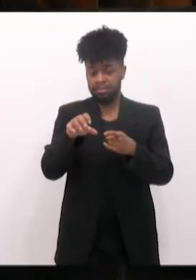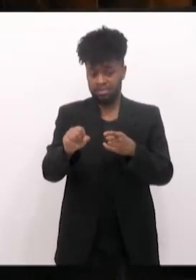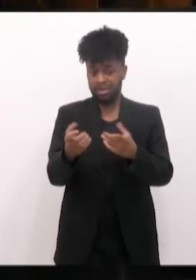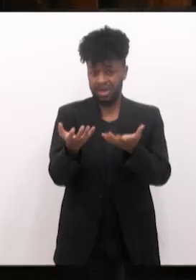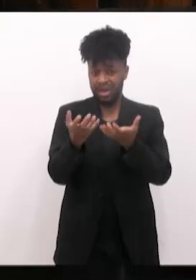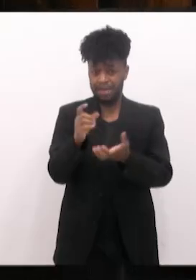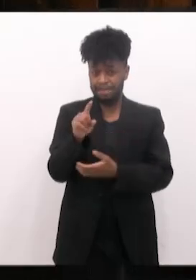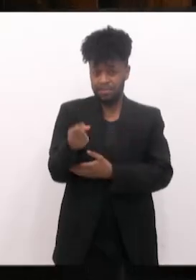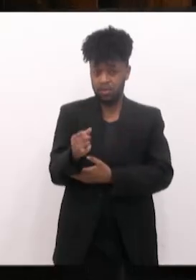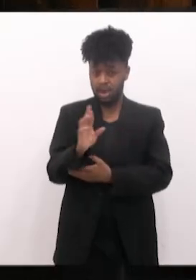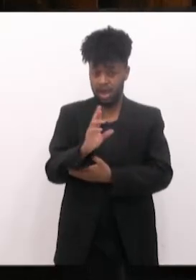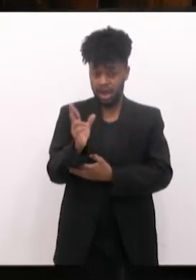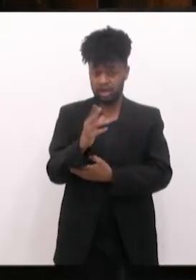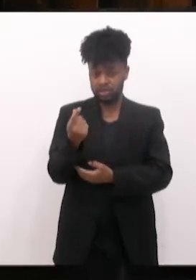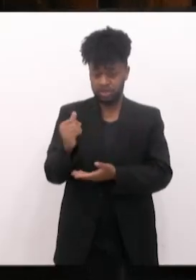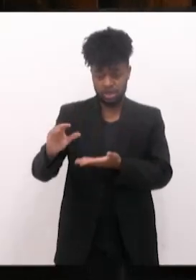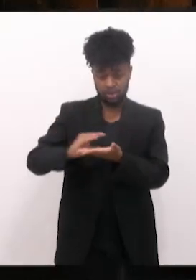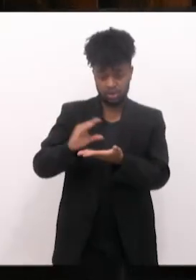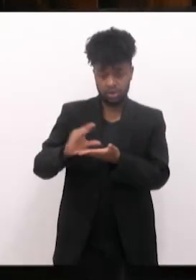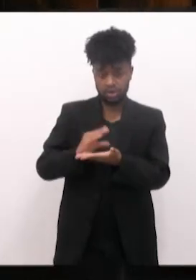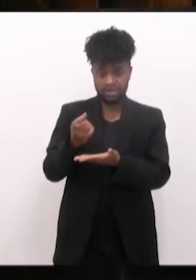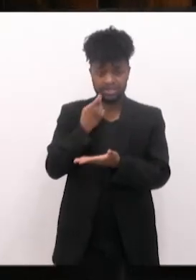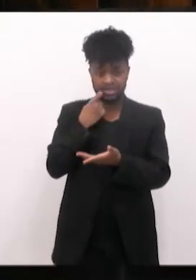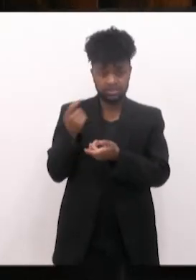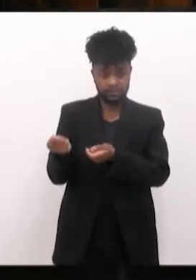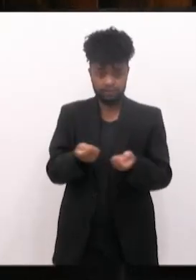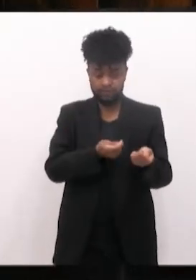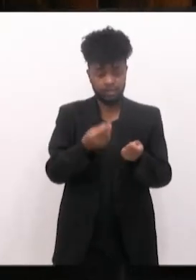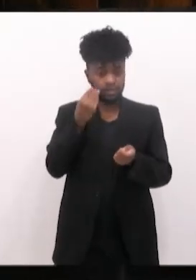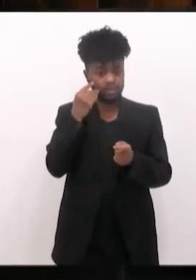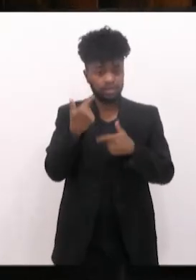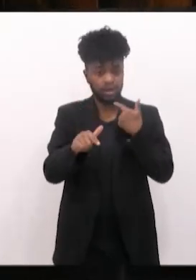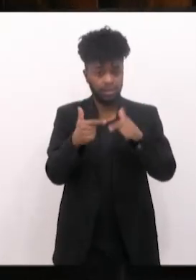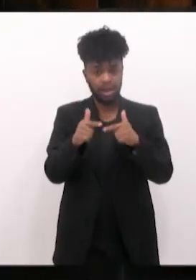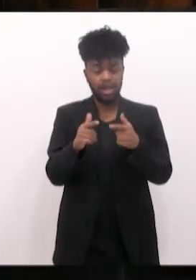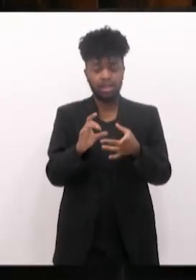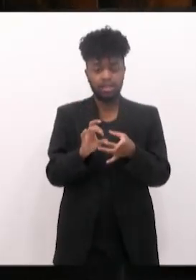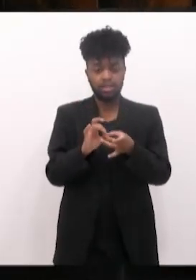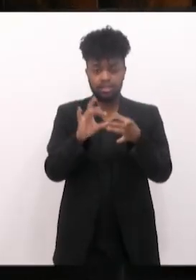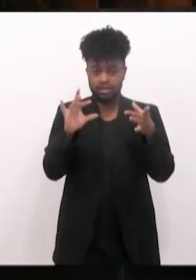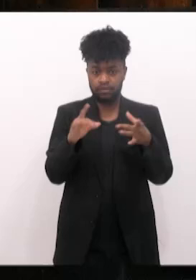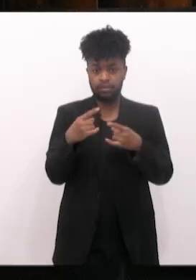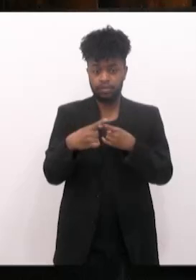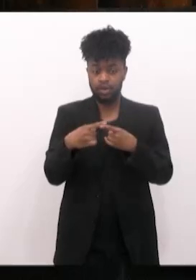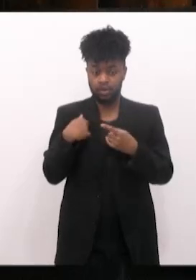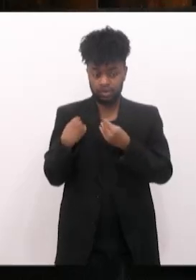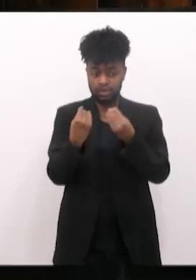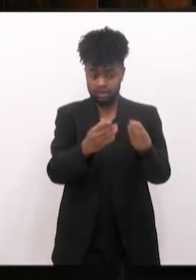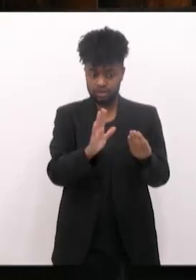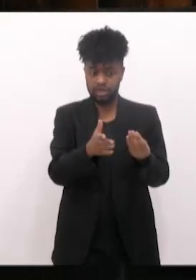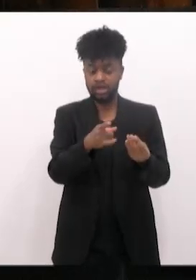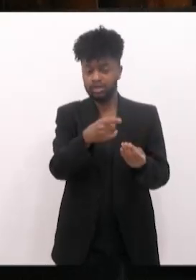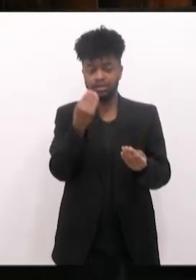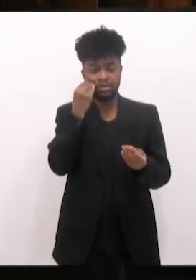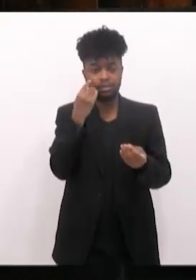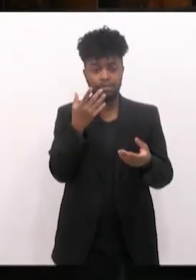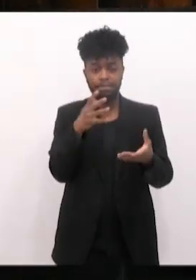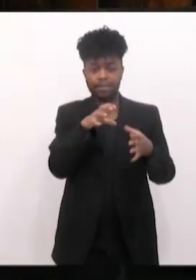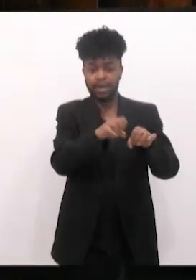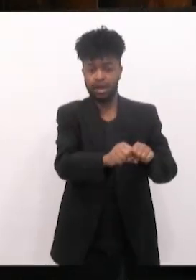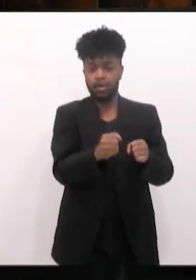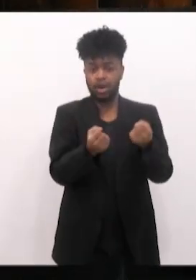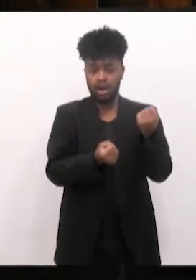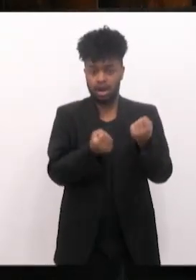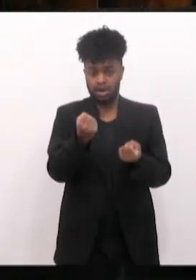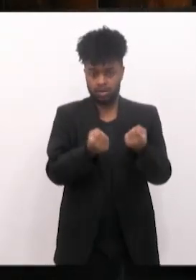arrego toda sexta-feira para trabalhar livre, tá? Fiz a entrega aqui, o cara queria prender o carro, hein? O cara queria